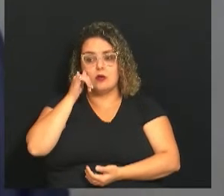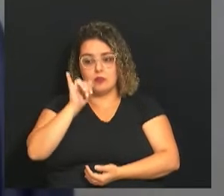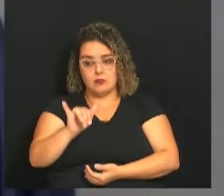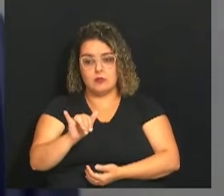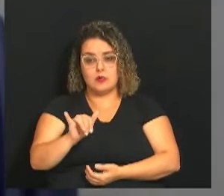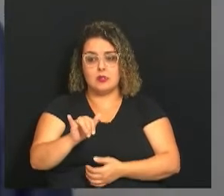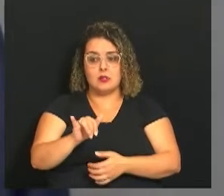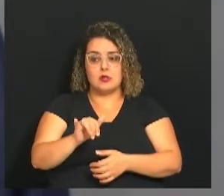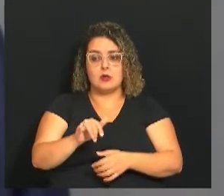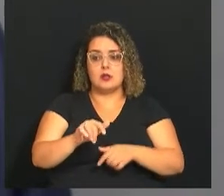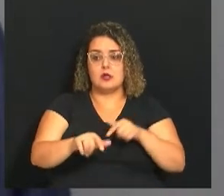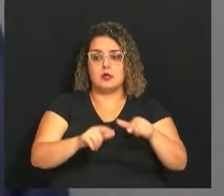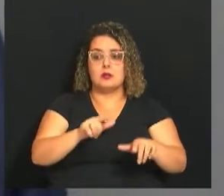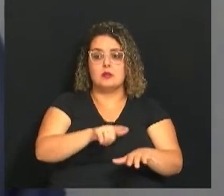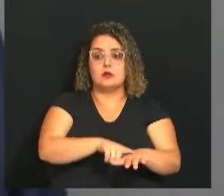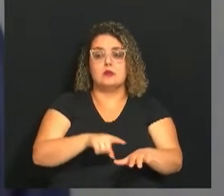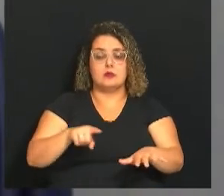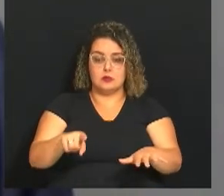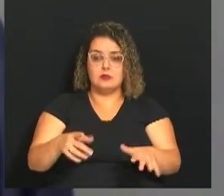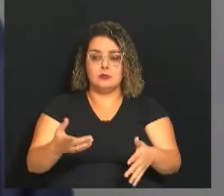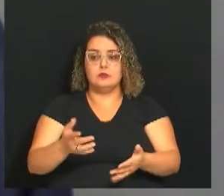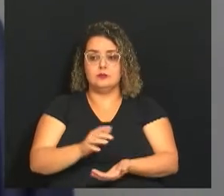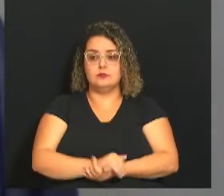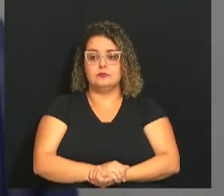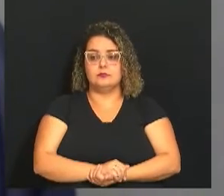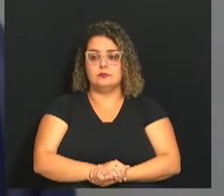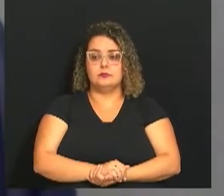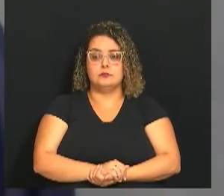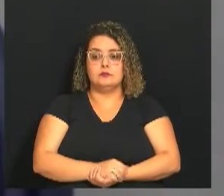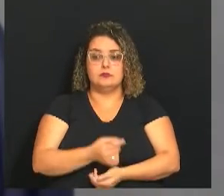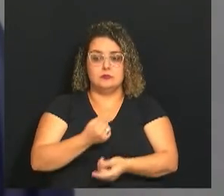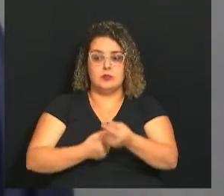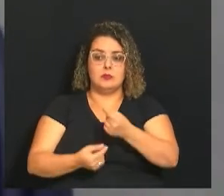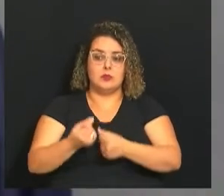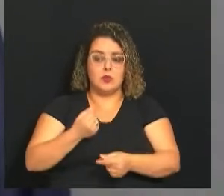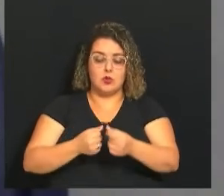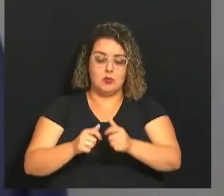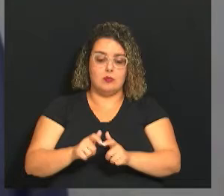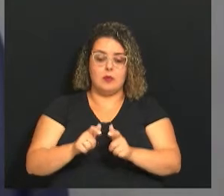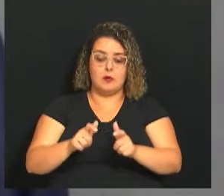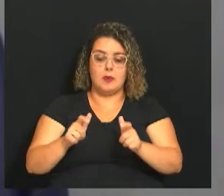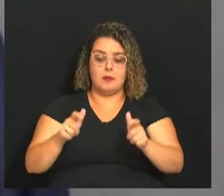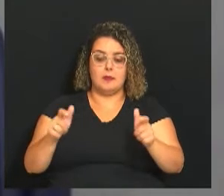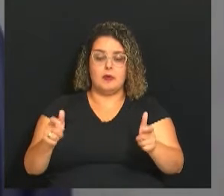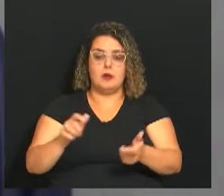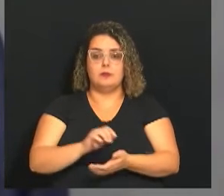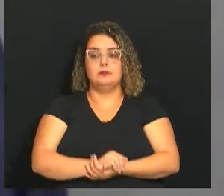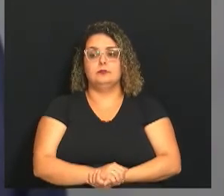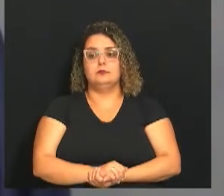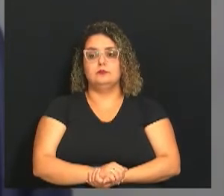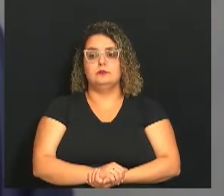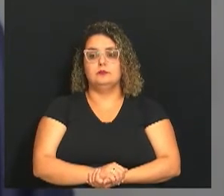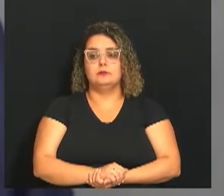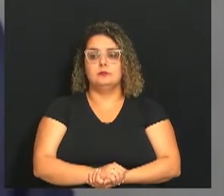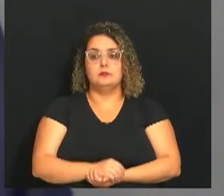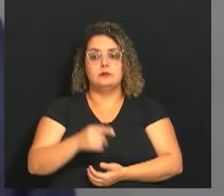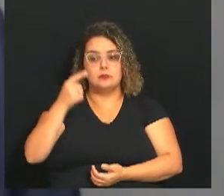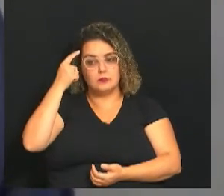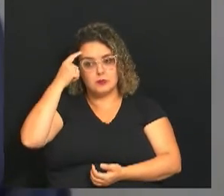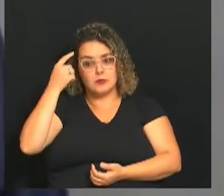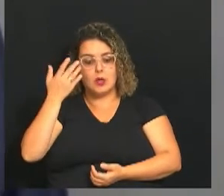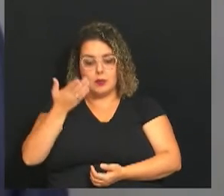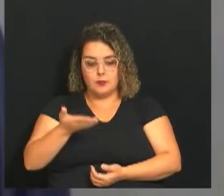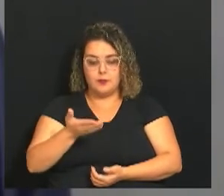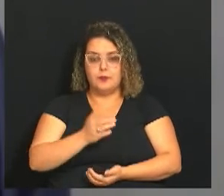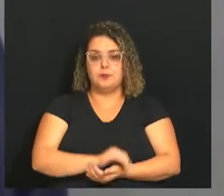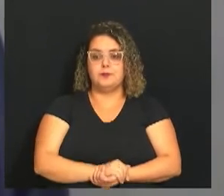afastado, gera uma economia bastante grande. A gente tem que pensar por esse ponto. E no